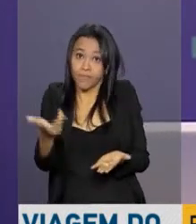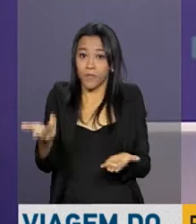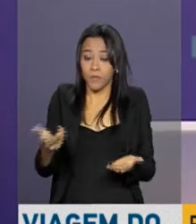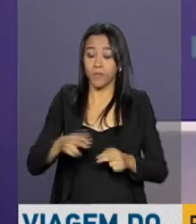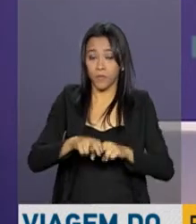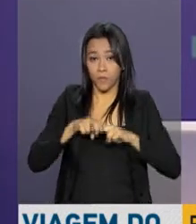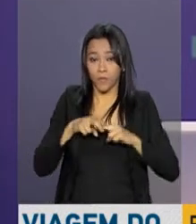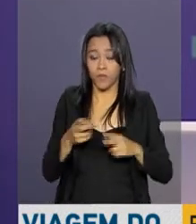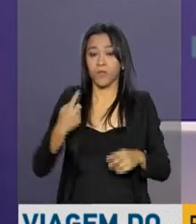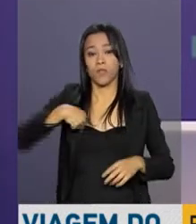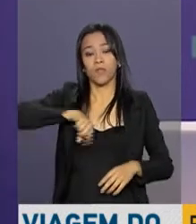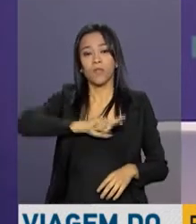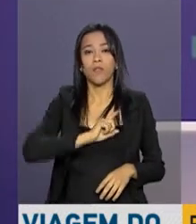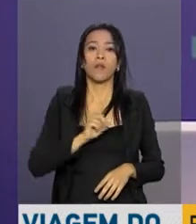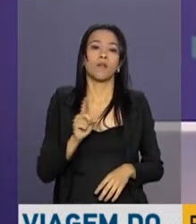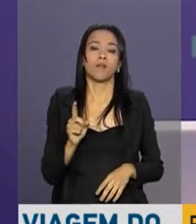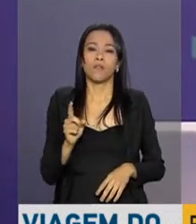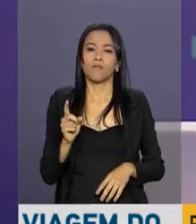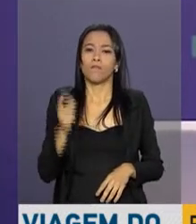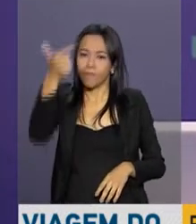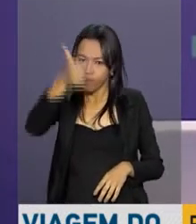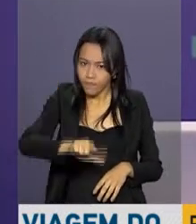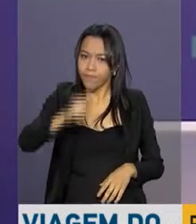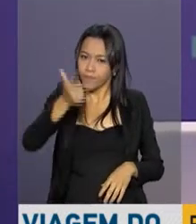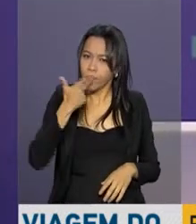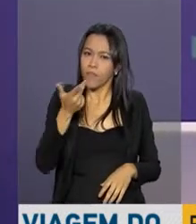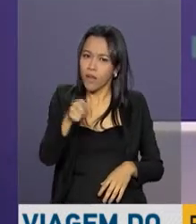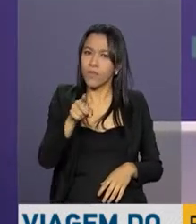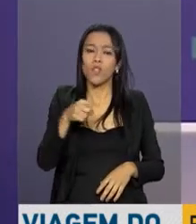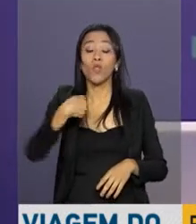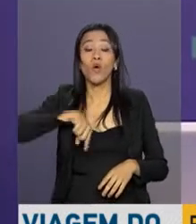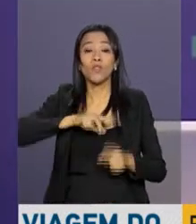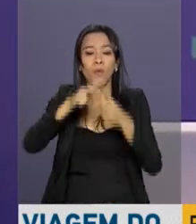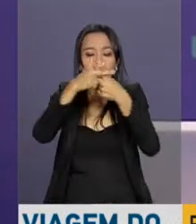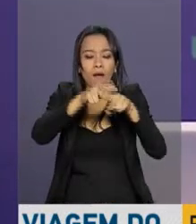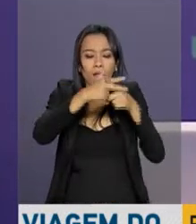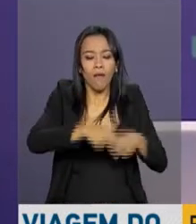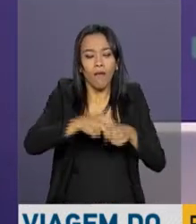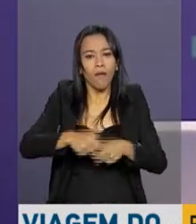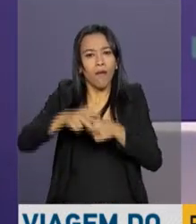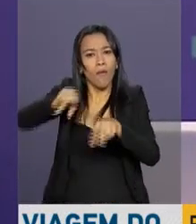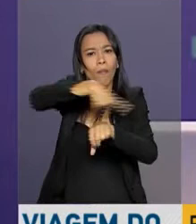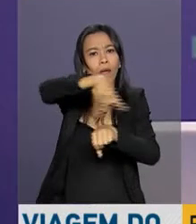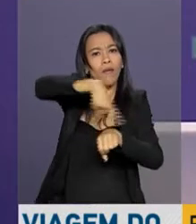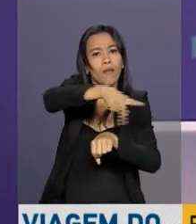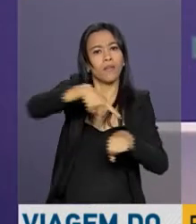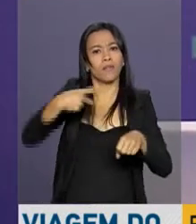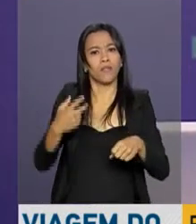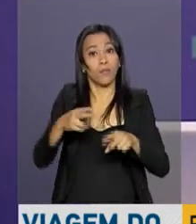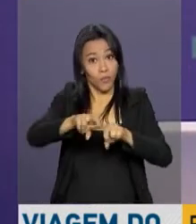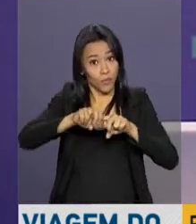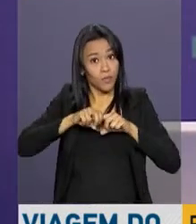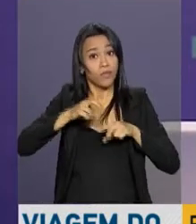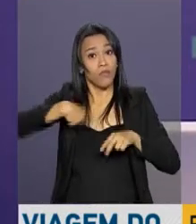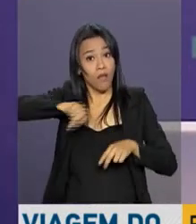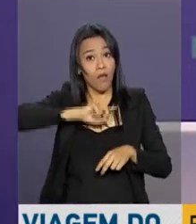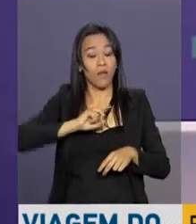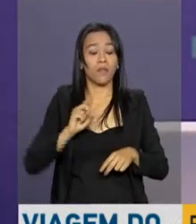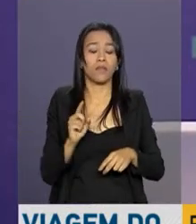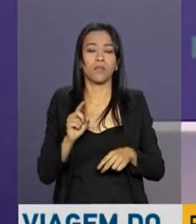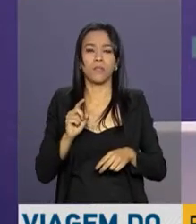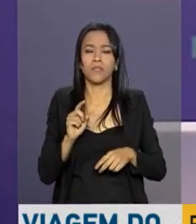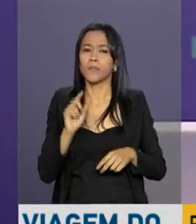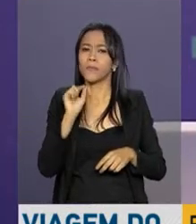Portanto, nós estamos, volto a dizer, modernizando o país, tanto que nós atualizamos